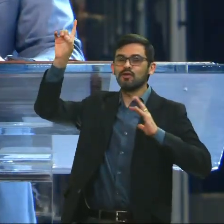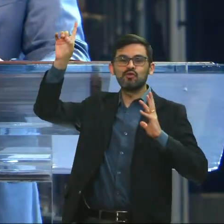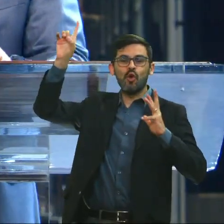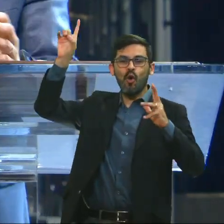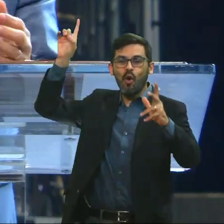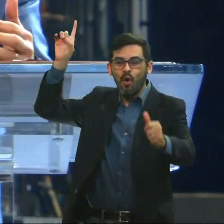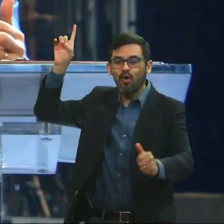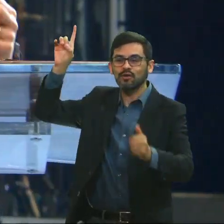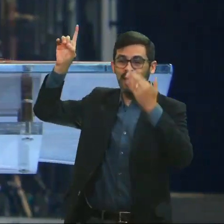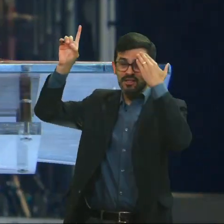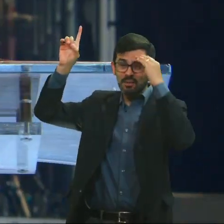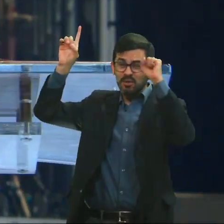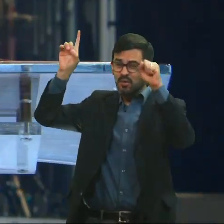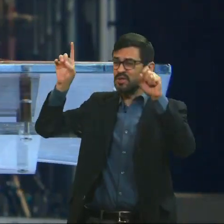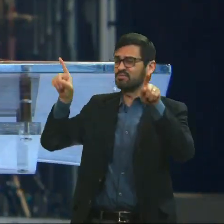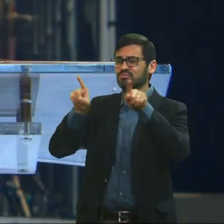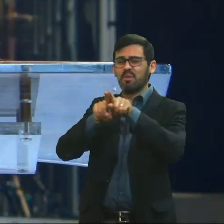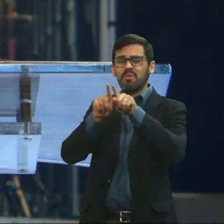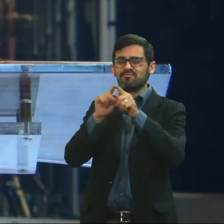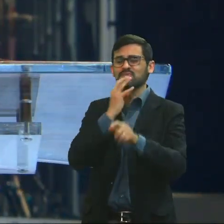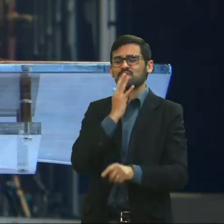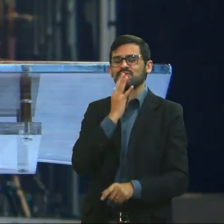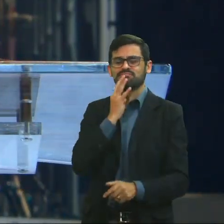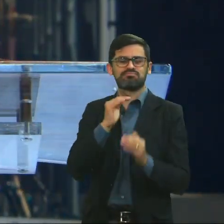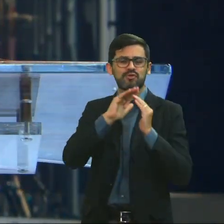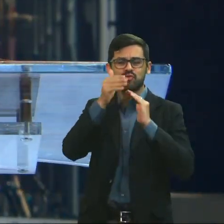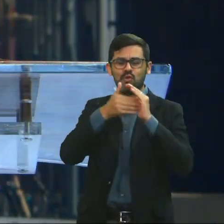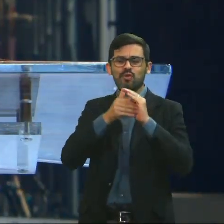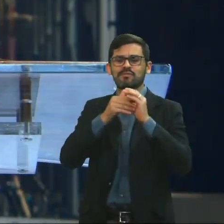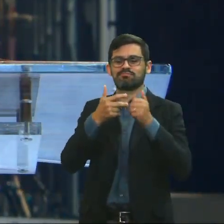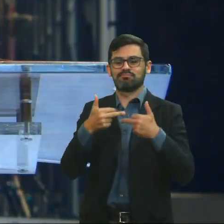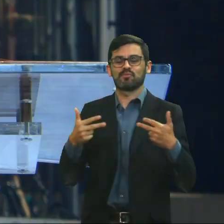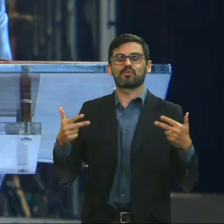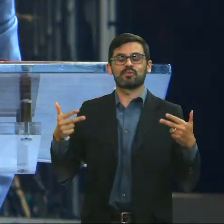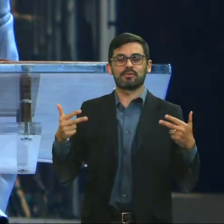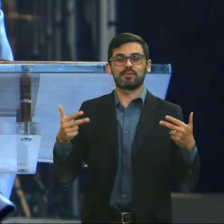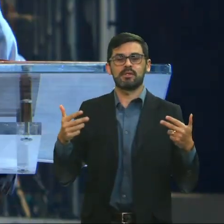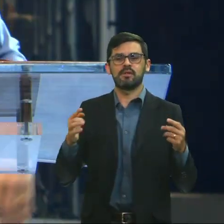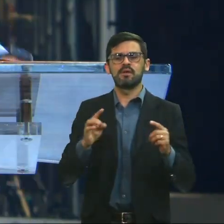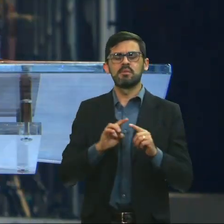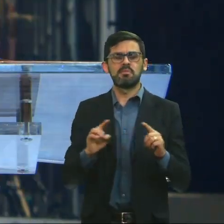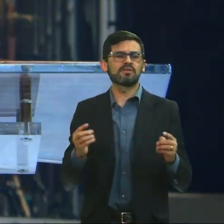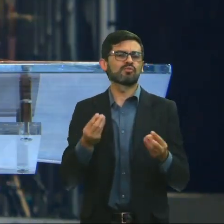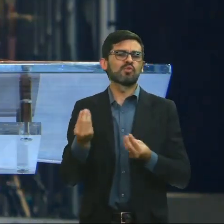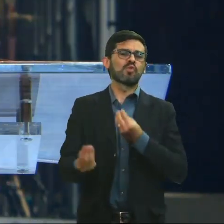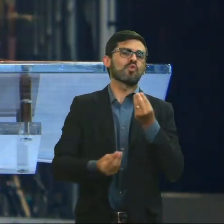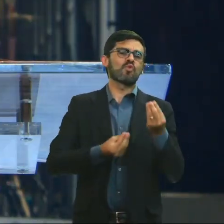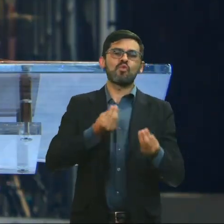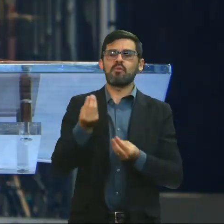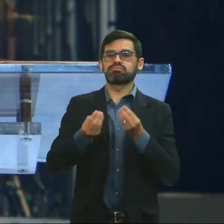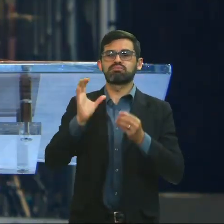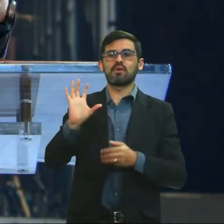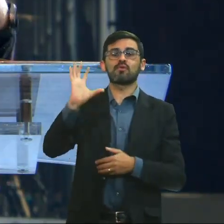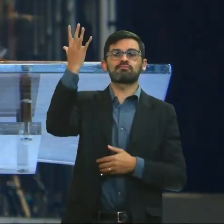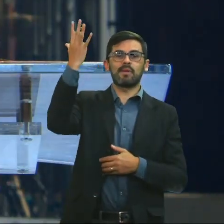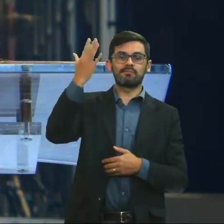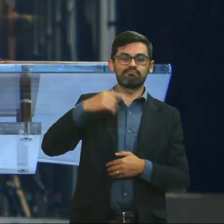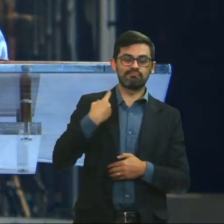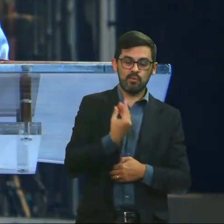da sabedoria e do conhecimento. Mas, pastor, como é que isso funciona na nossa